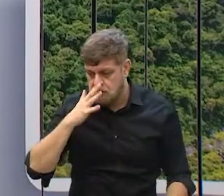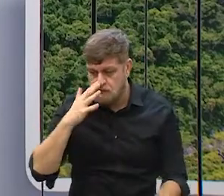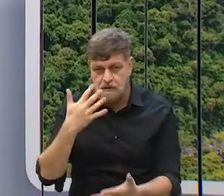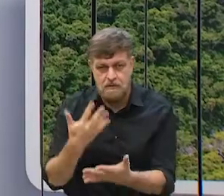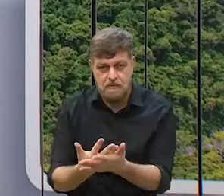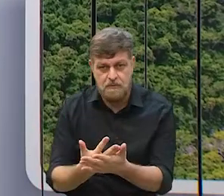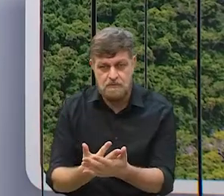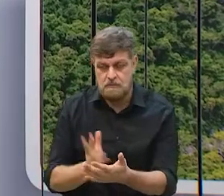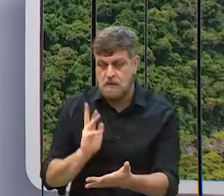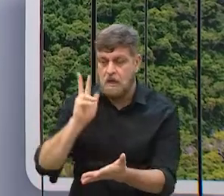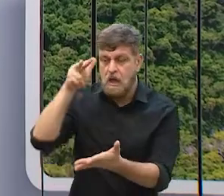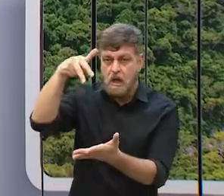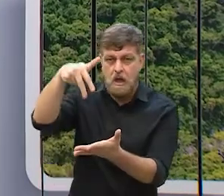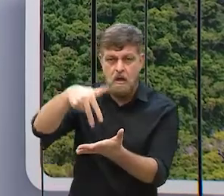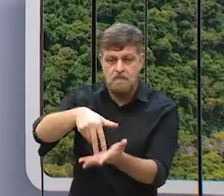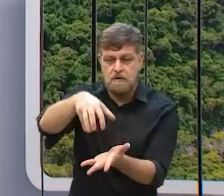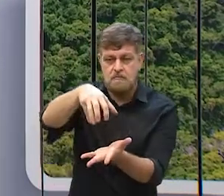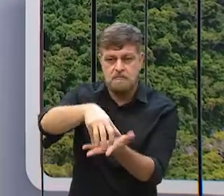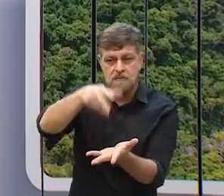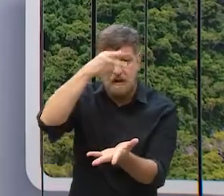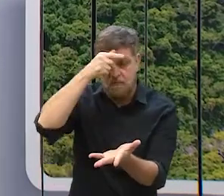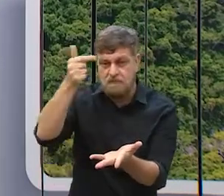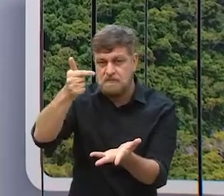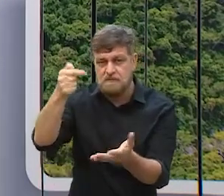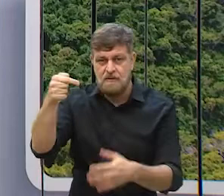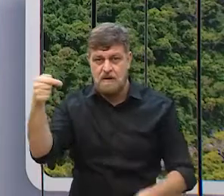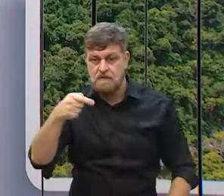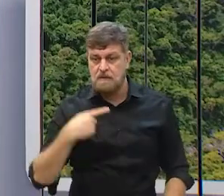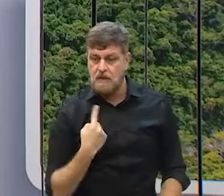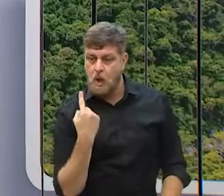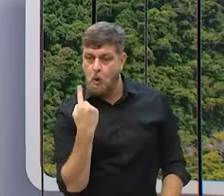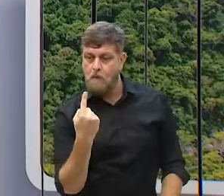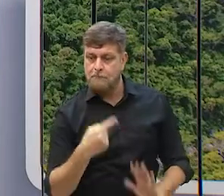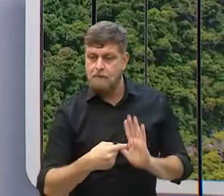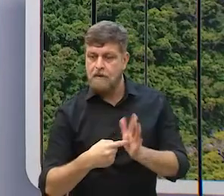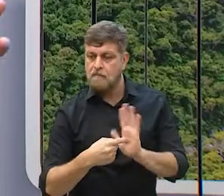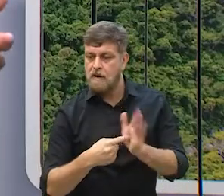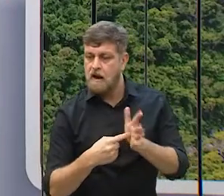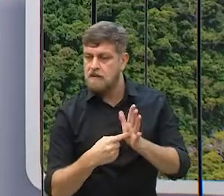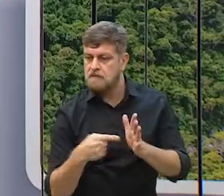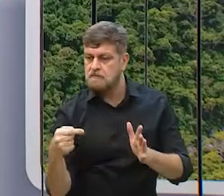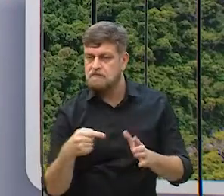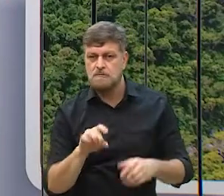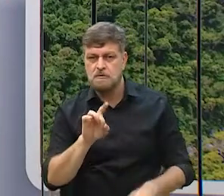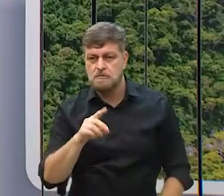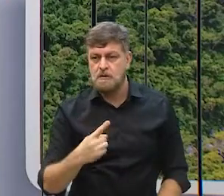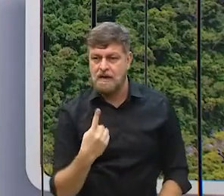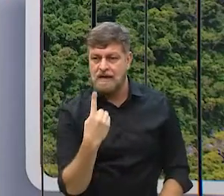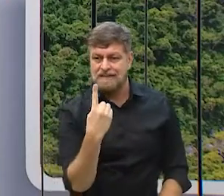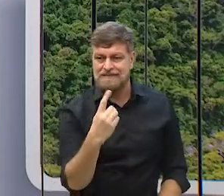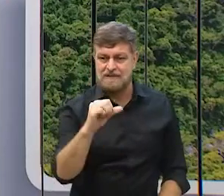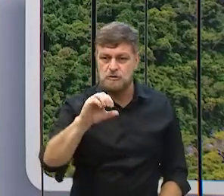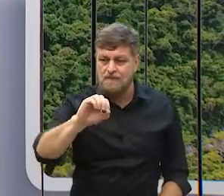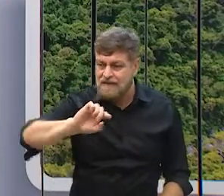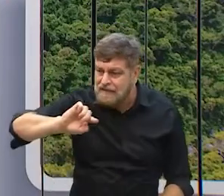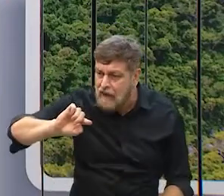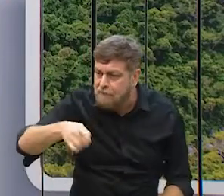visitei lá a subprefeitura e o subprefeito me disse, olha, eu só tenho uma máquina para atender 190 mil